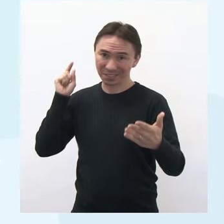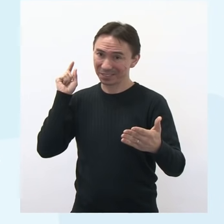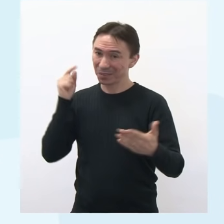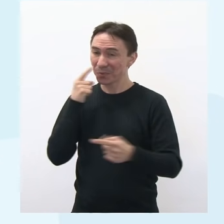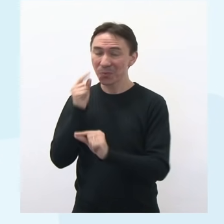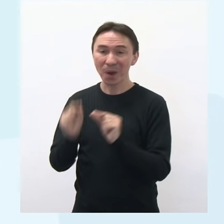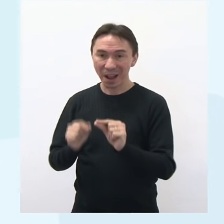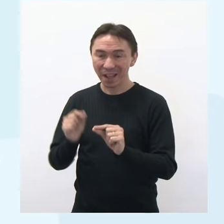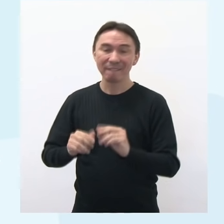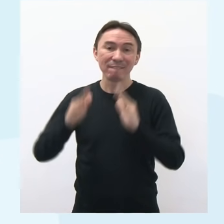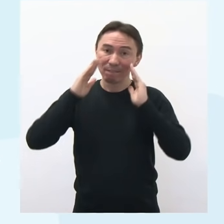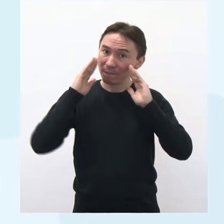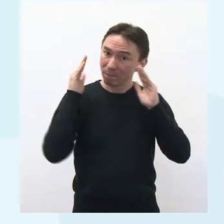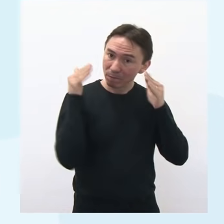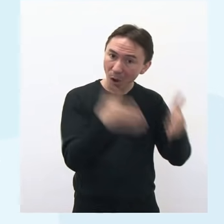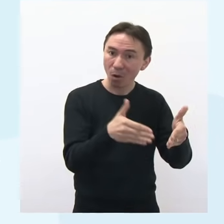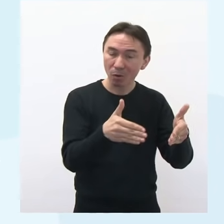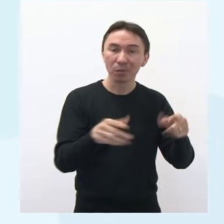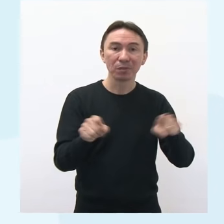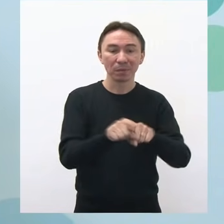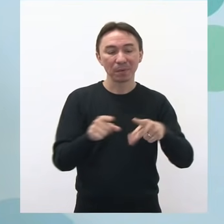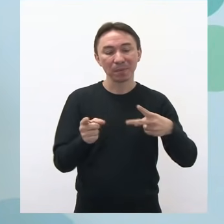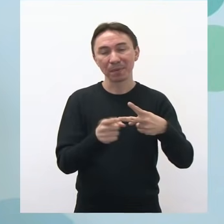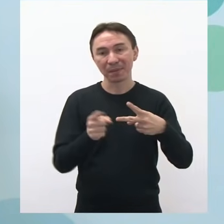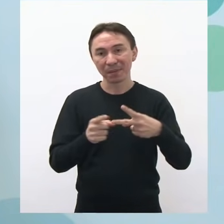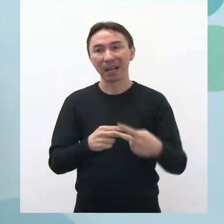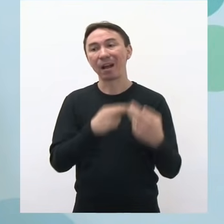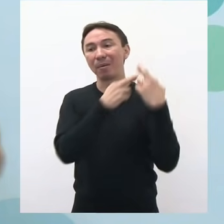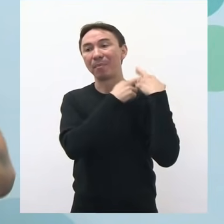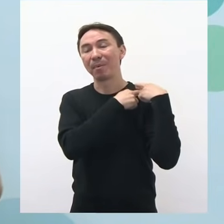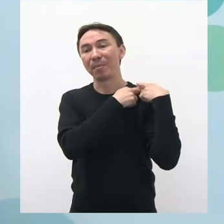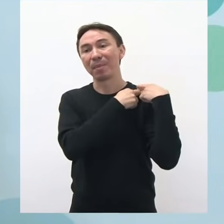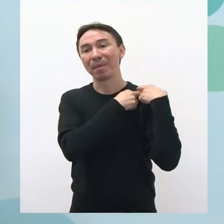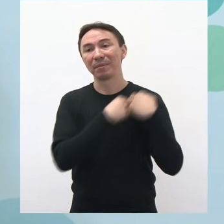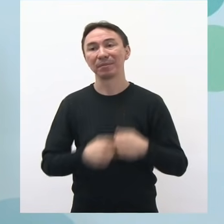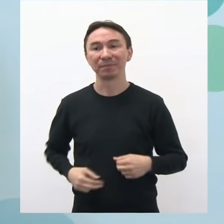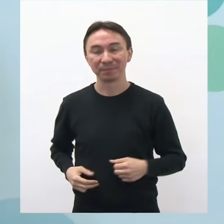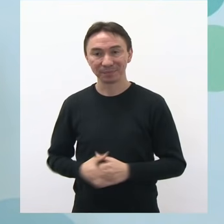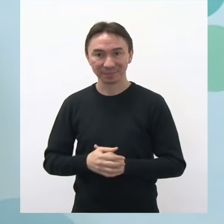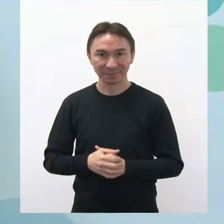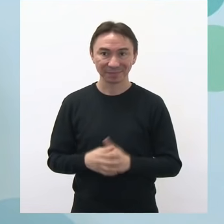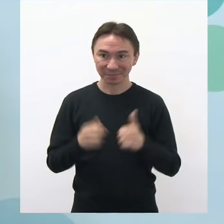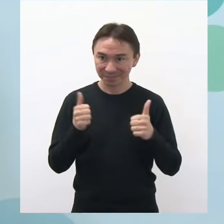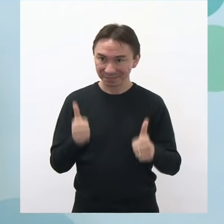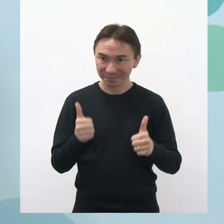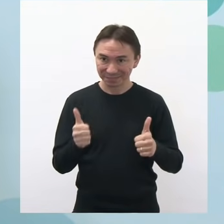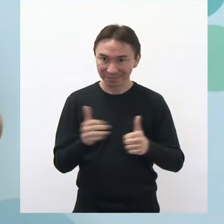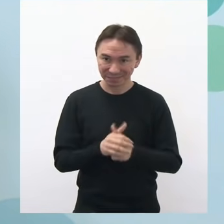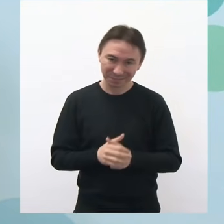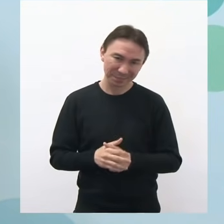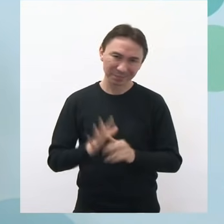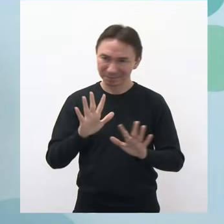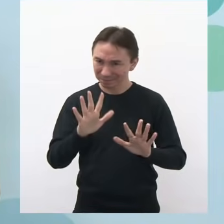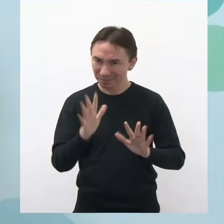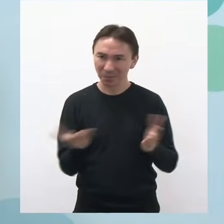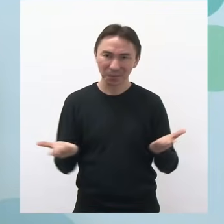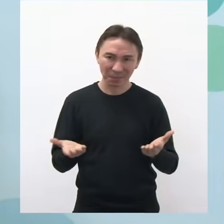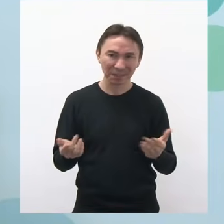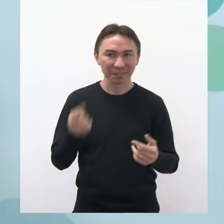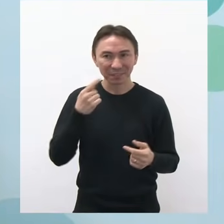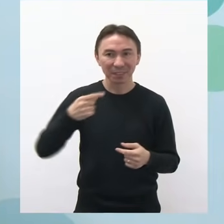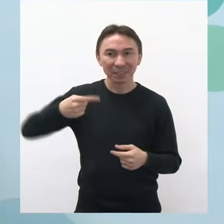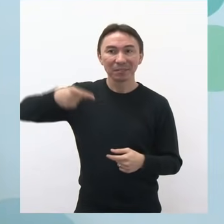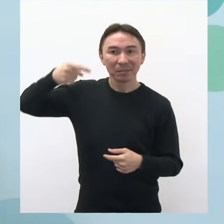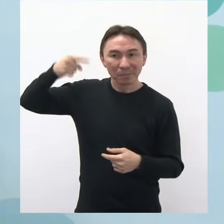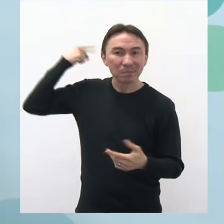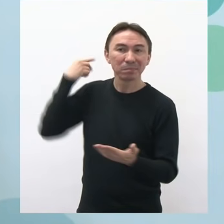e responsabilidade. Responsabilidade. Então, competência em foco já tem foco. E vamos lá, vamos relembrar o que vimos na aula